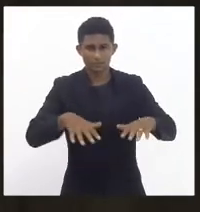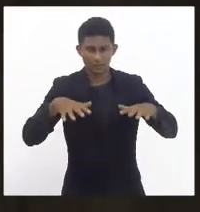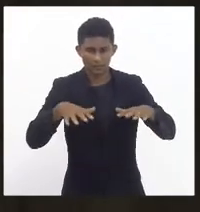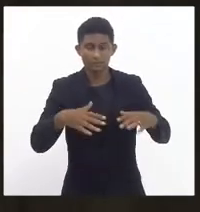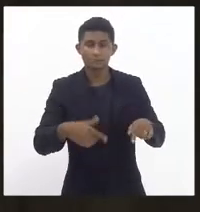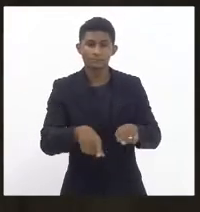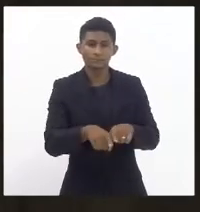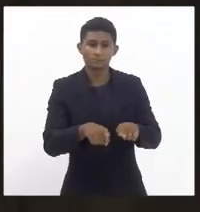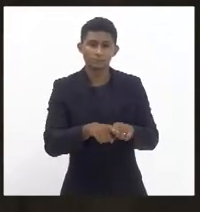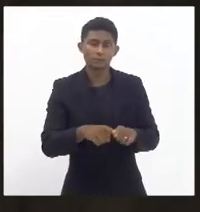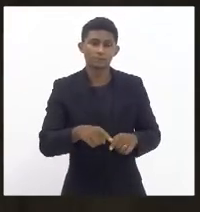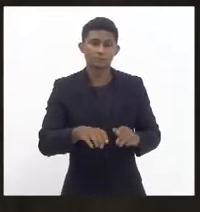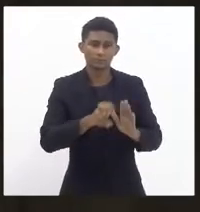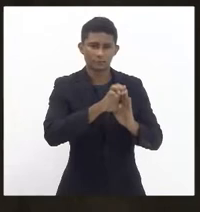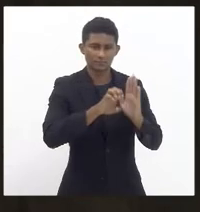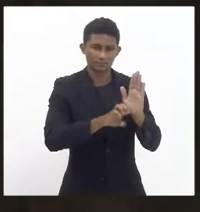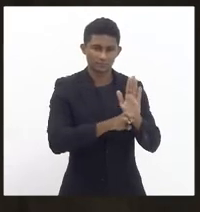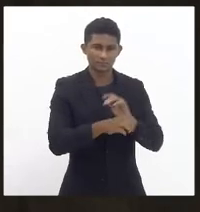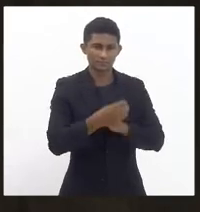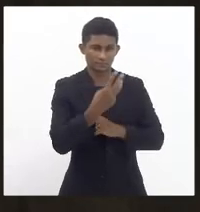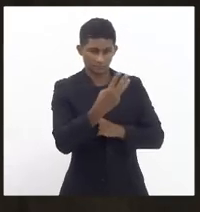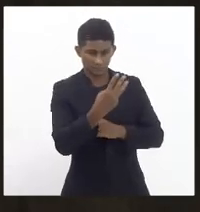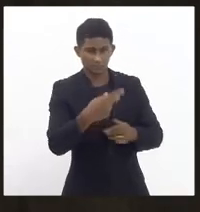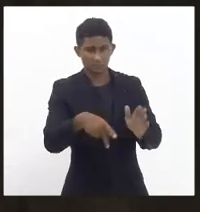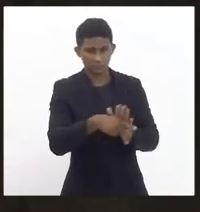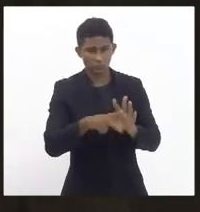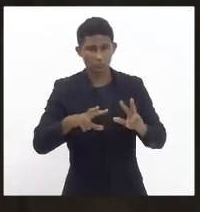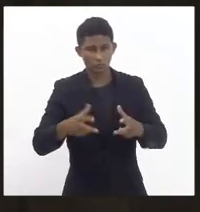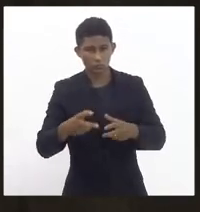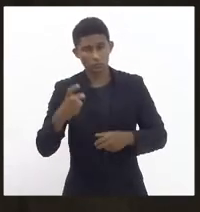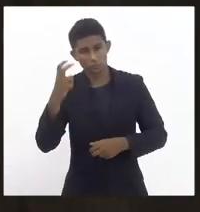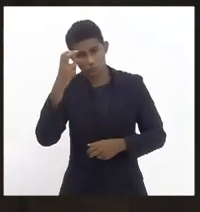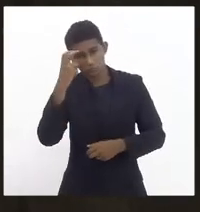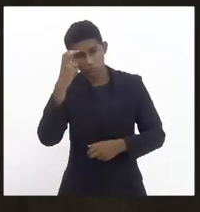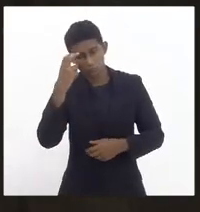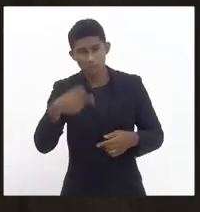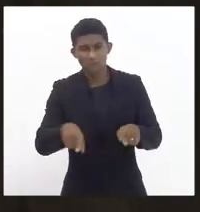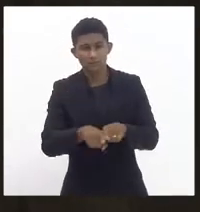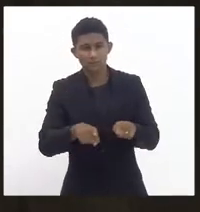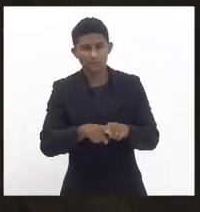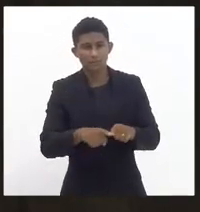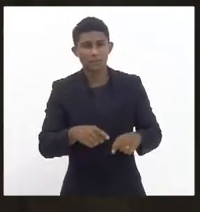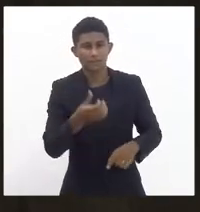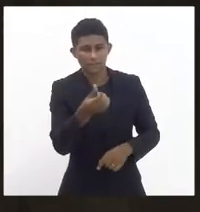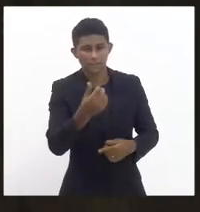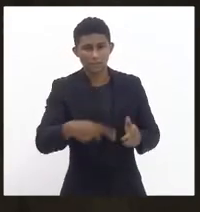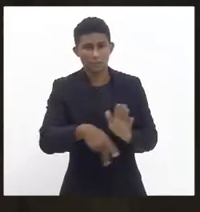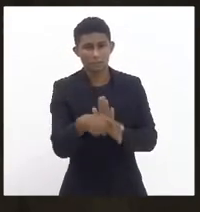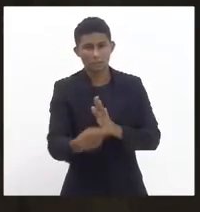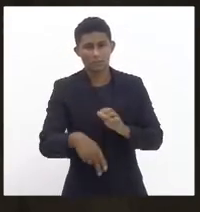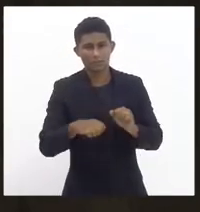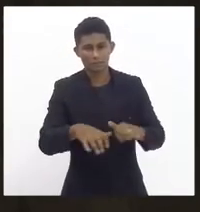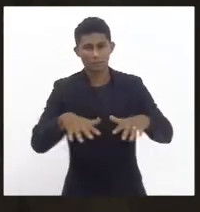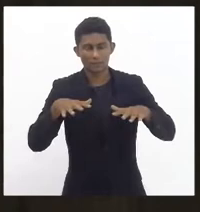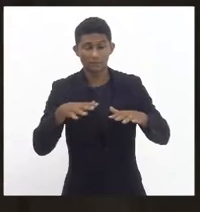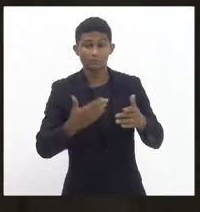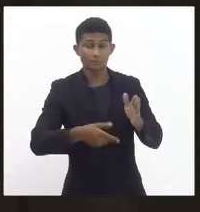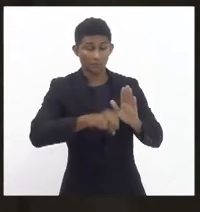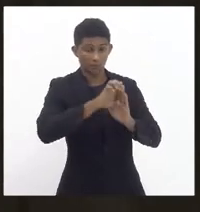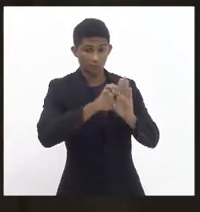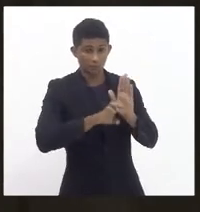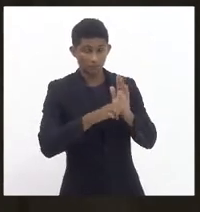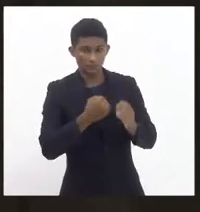e favoráveis emendas número 3 lá comissão de cultura e seis de plenário a emendar